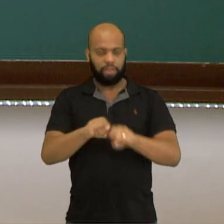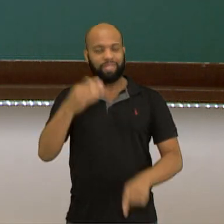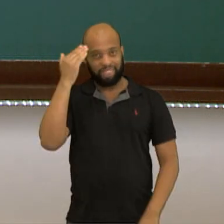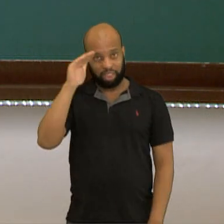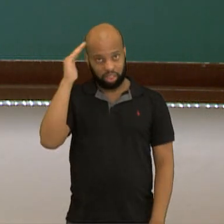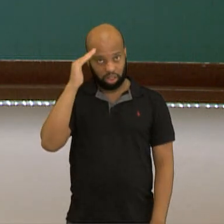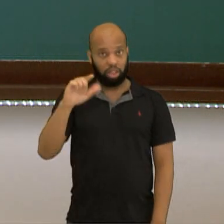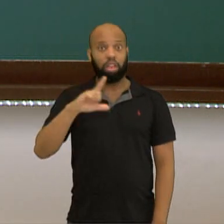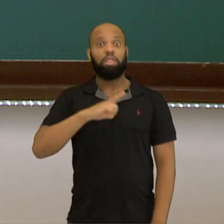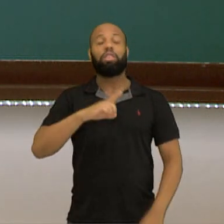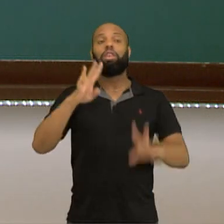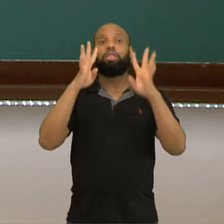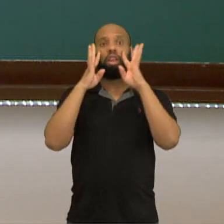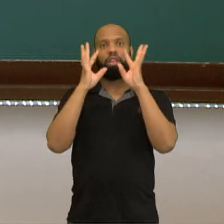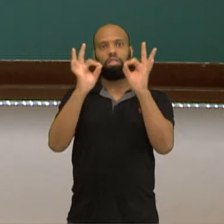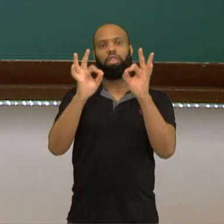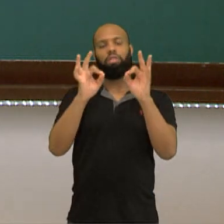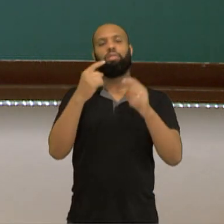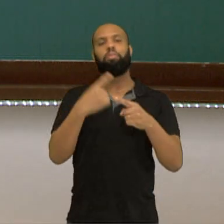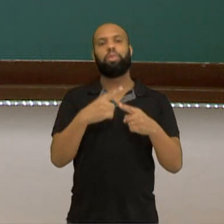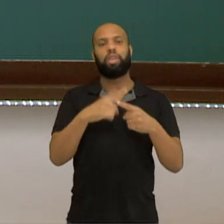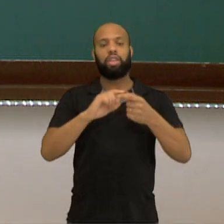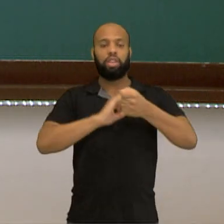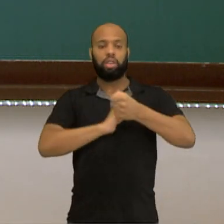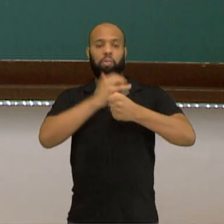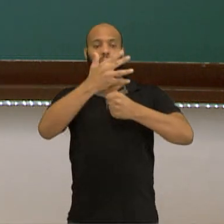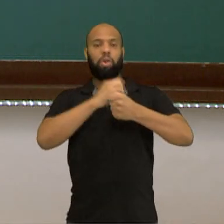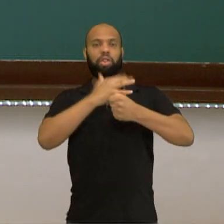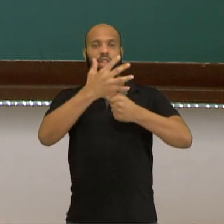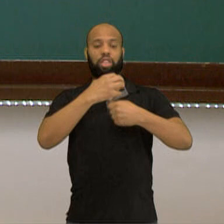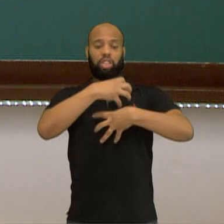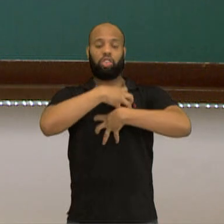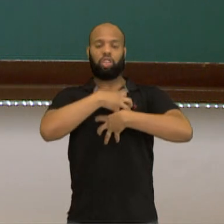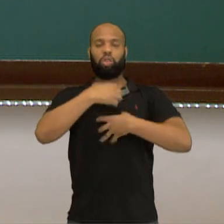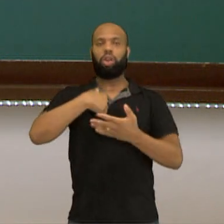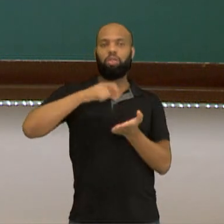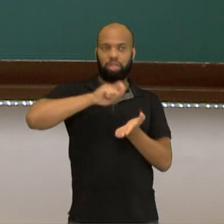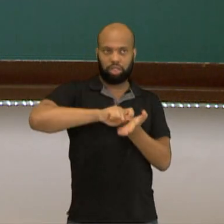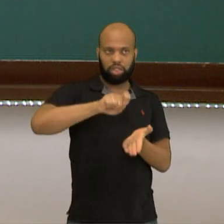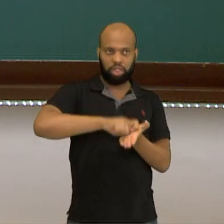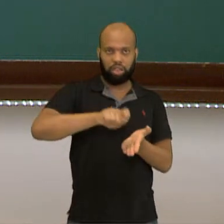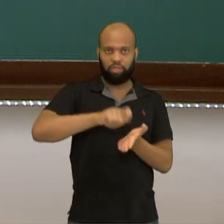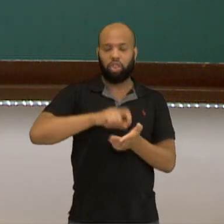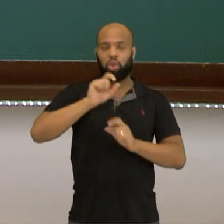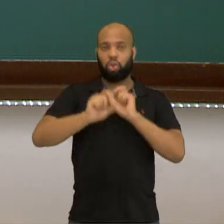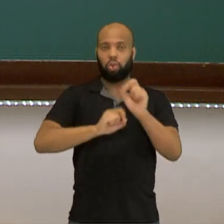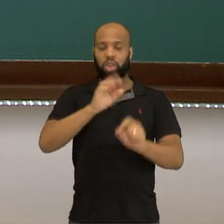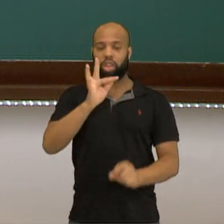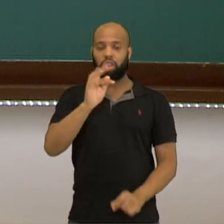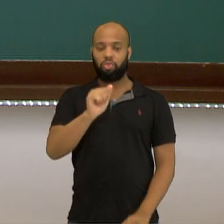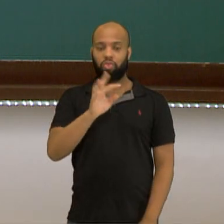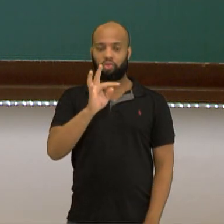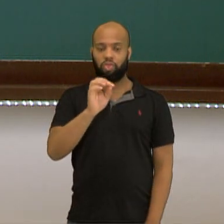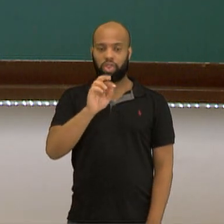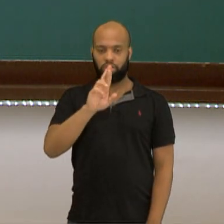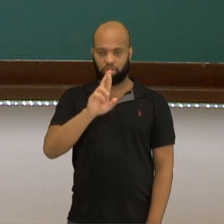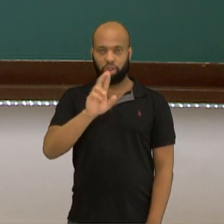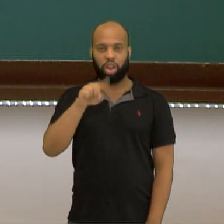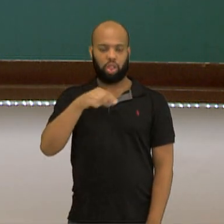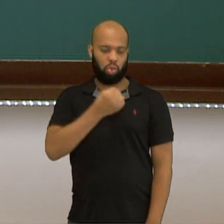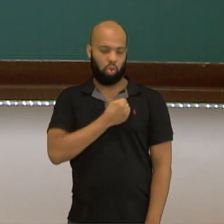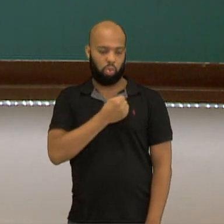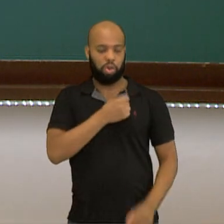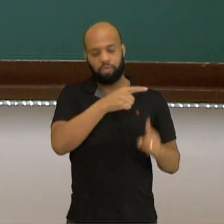Então presta muita atenção que a potência é uma forma de eu escrever. Fatores é uma multiplicação de fatores